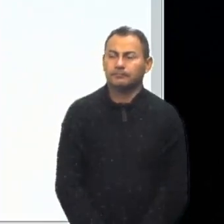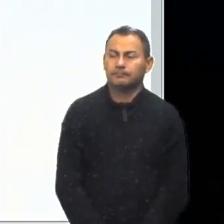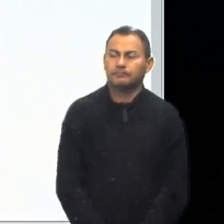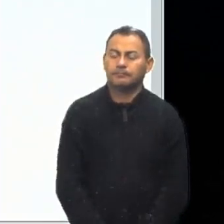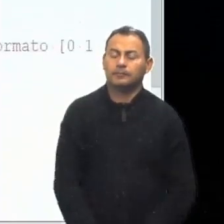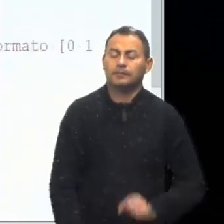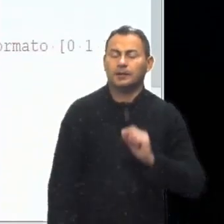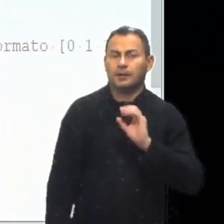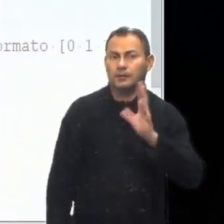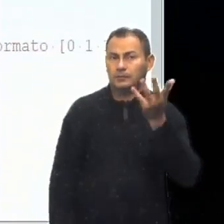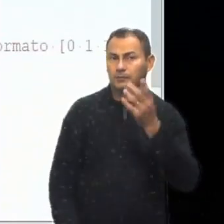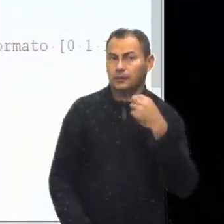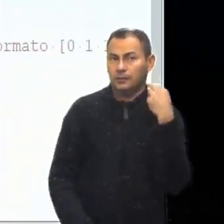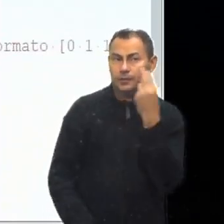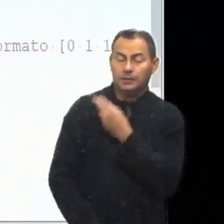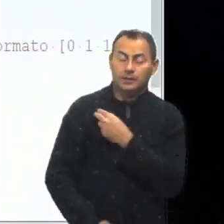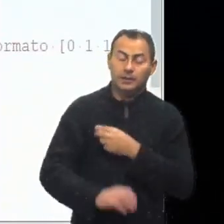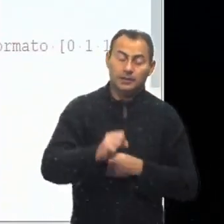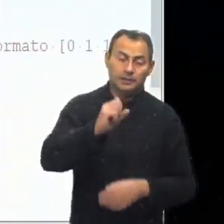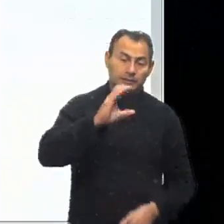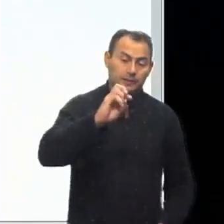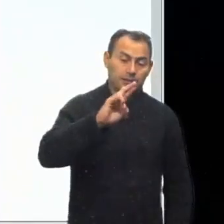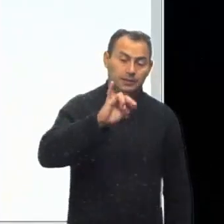O que aconteceu? Eu estou aqui com o nosso script,